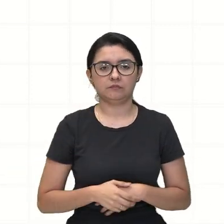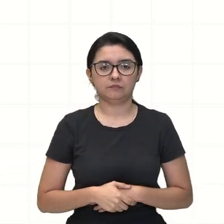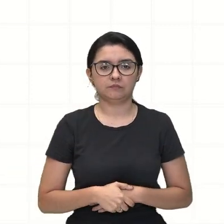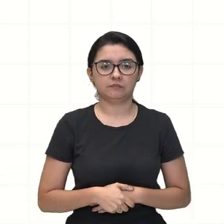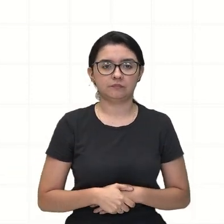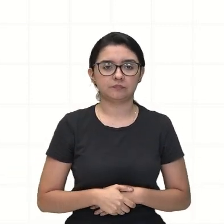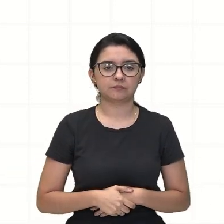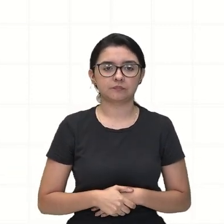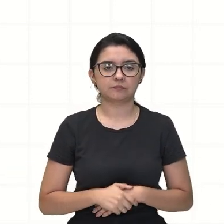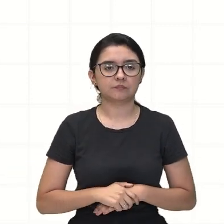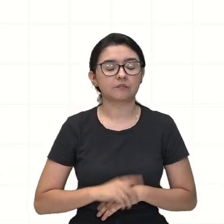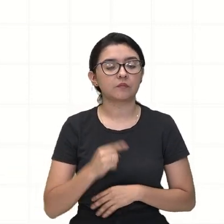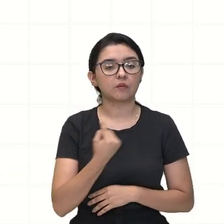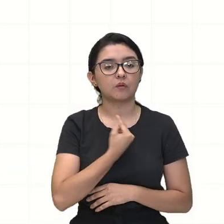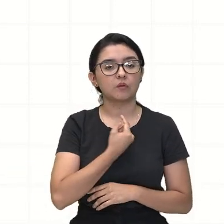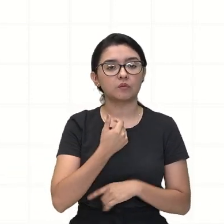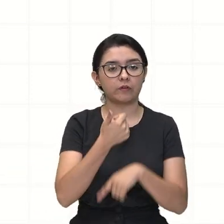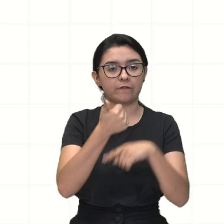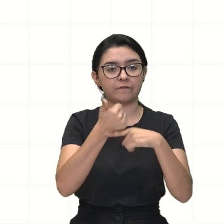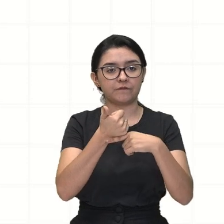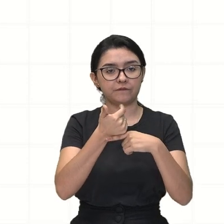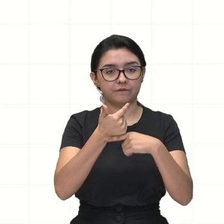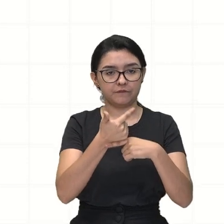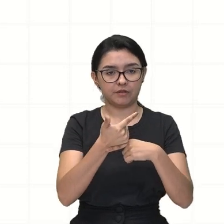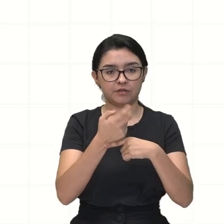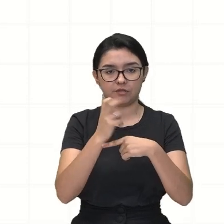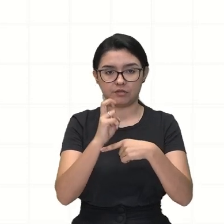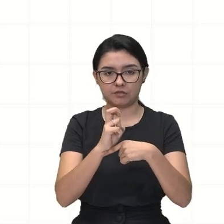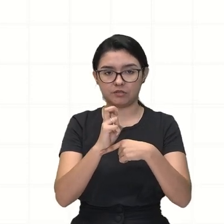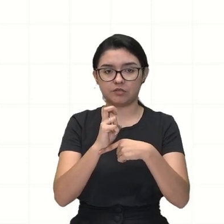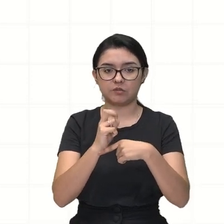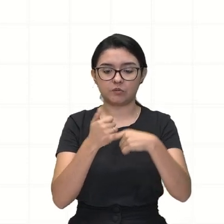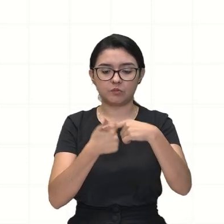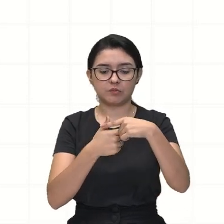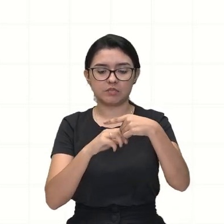Nós pegamos 25 centésimos, ou 25/100,